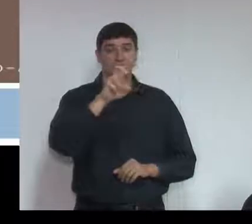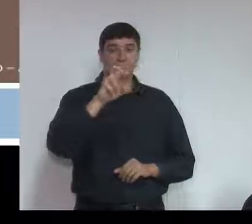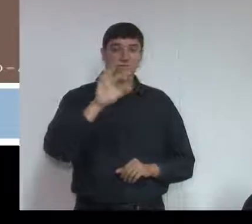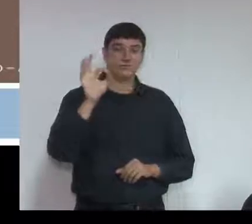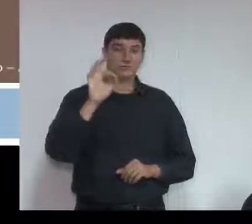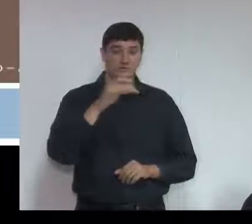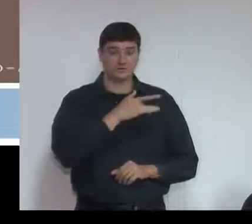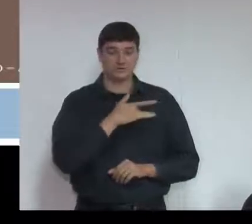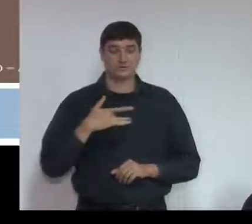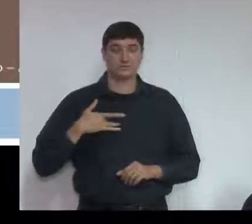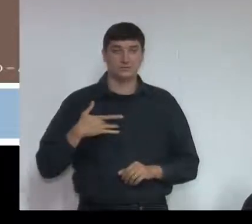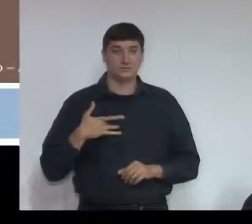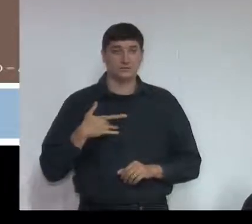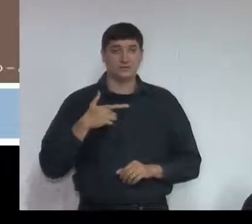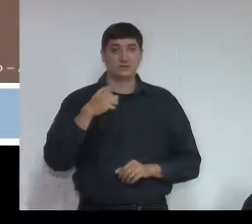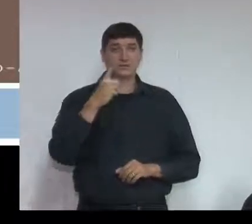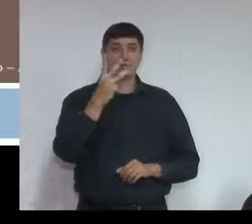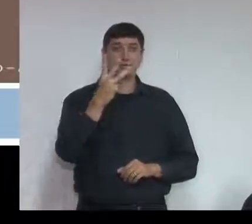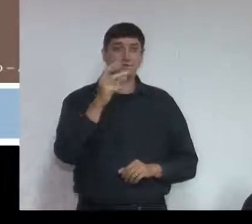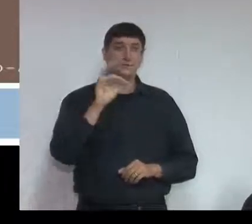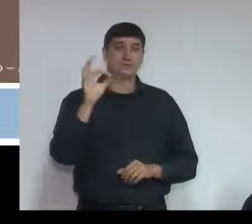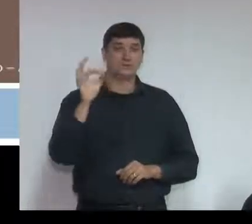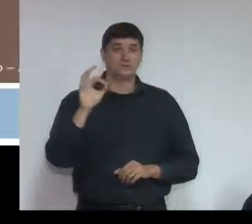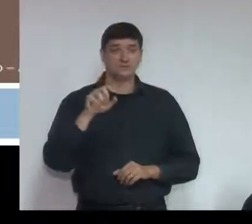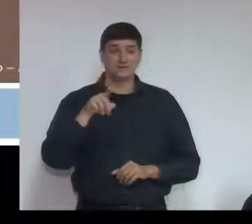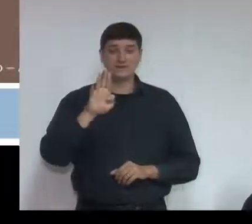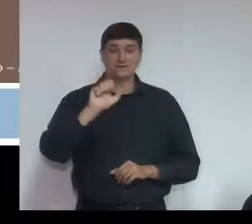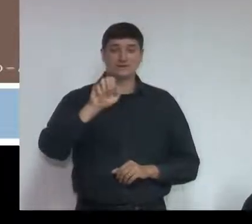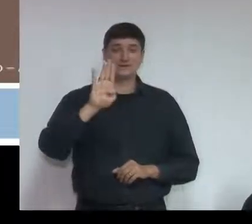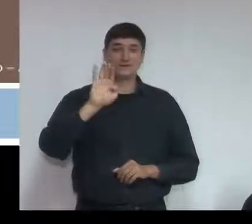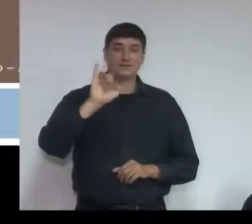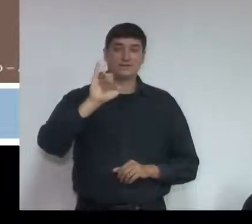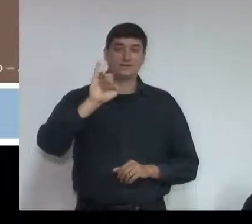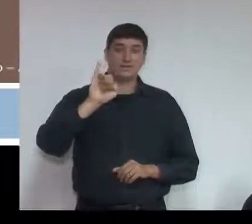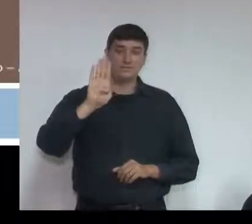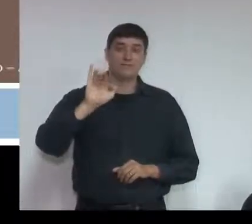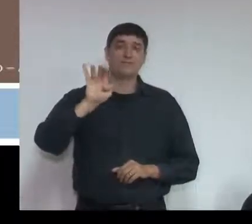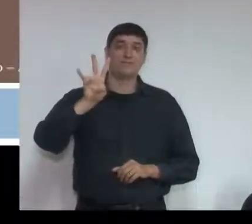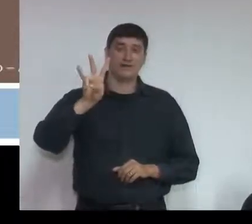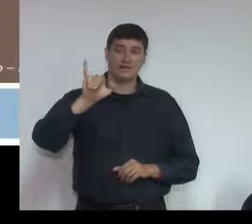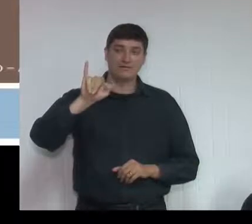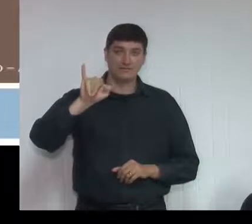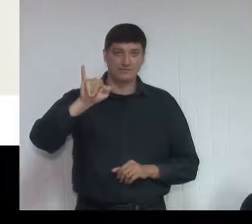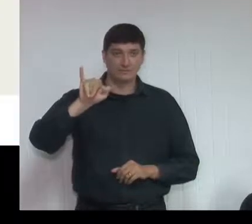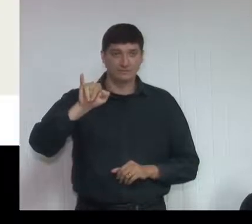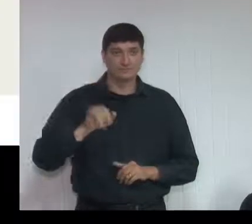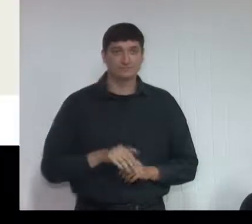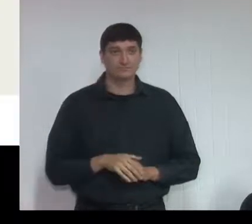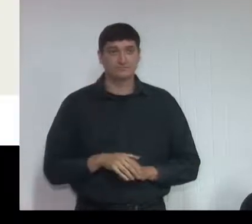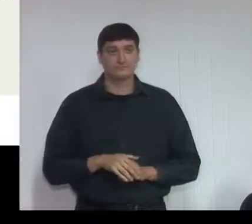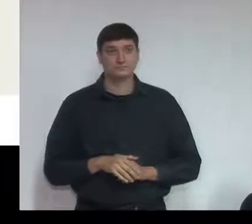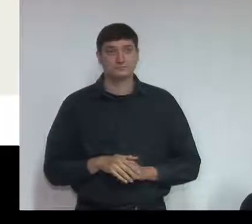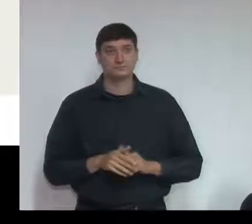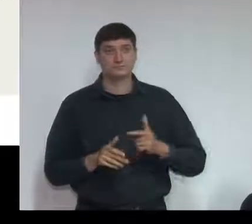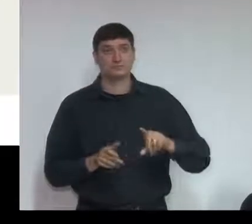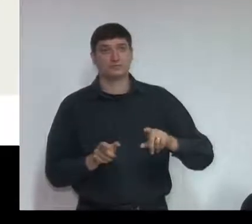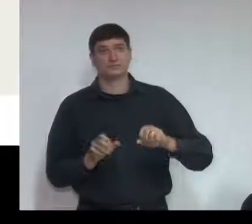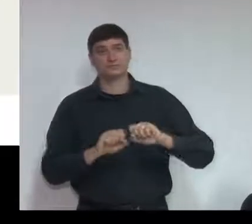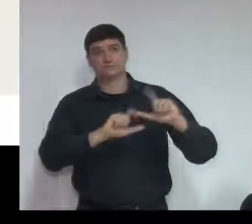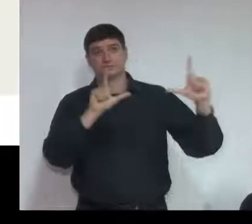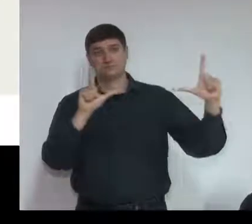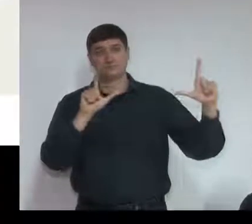25% na saúde. 13% com a Sanebave. Pode colocar outro gráfico, acho que ajuda a gente a entender. O que eu estou querendo